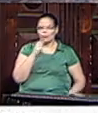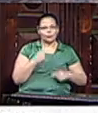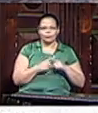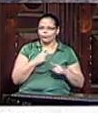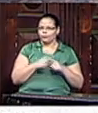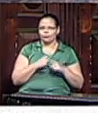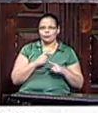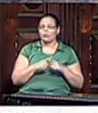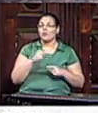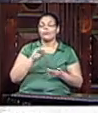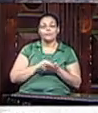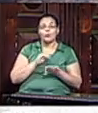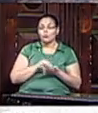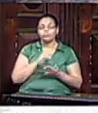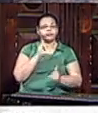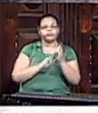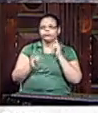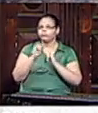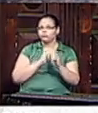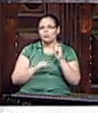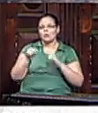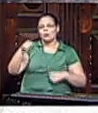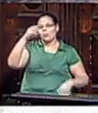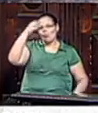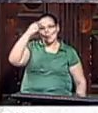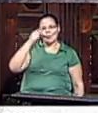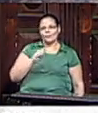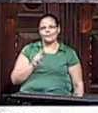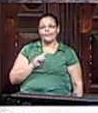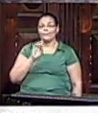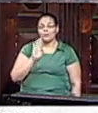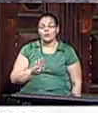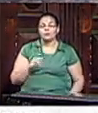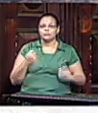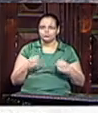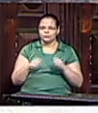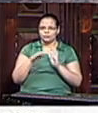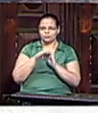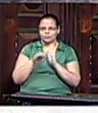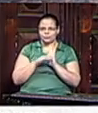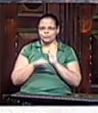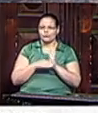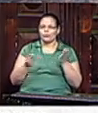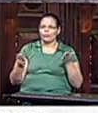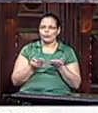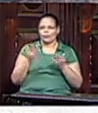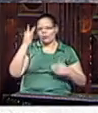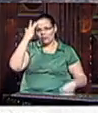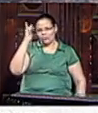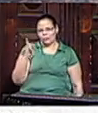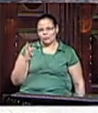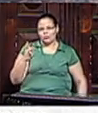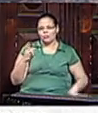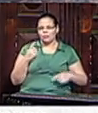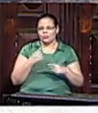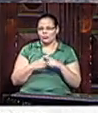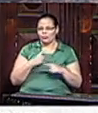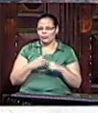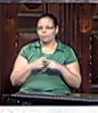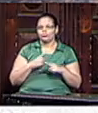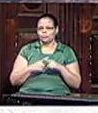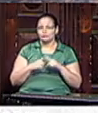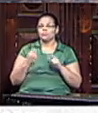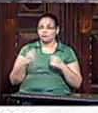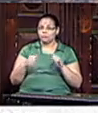por falta de informação. Então, que a gente possa garantir essa pauta, que será definida de hoje para amanhã, para que esse projeto entre na